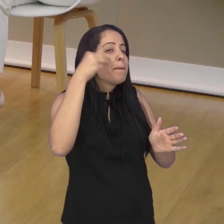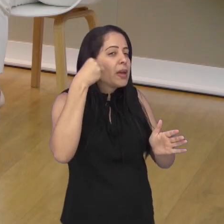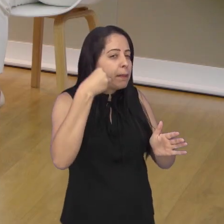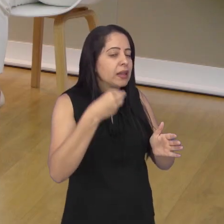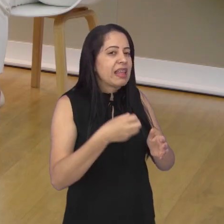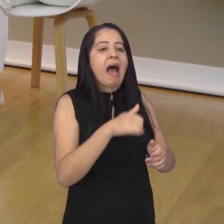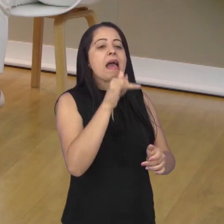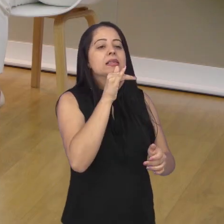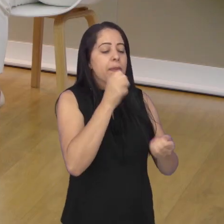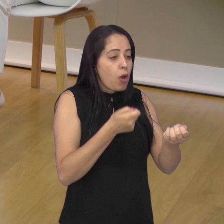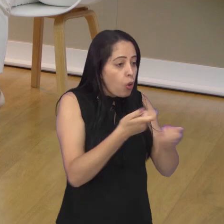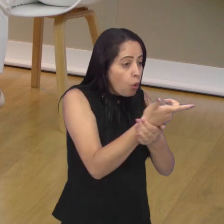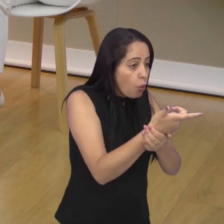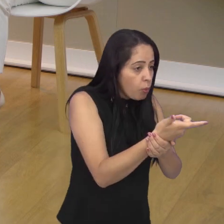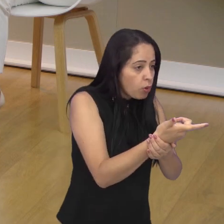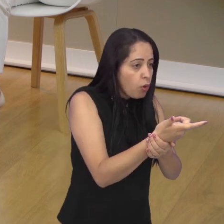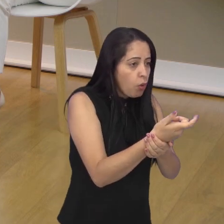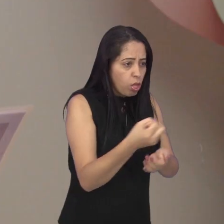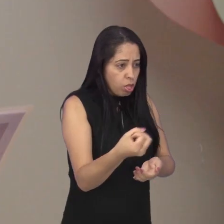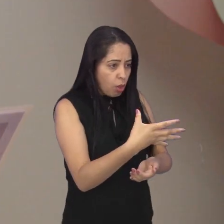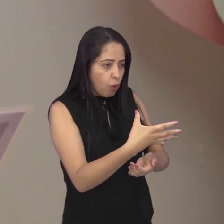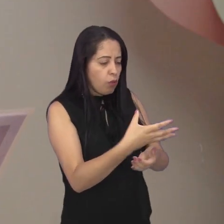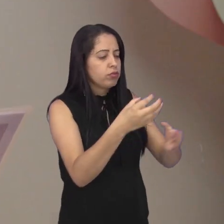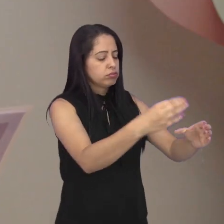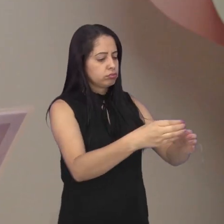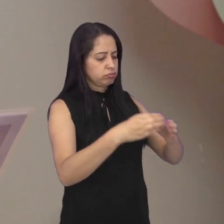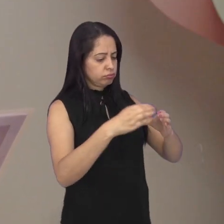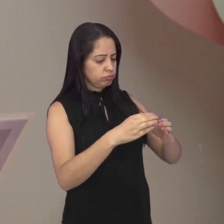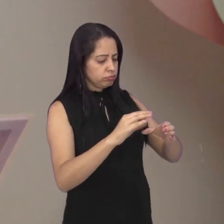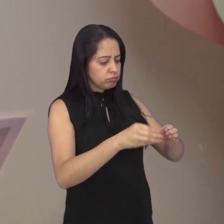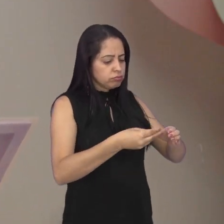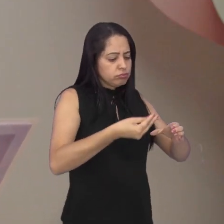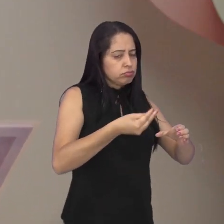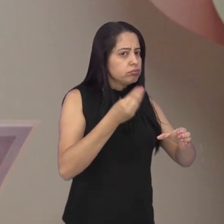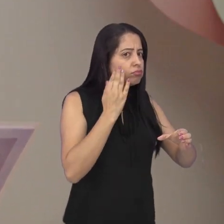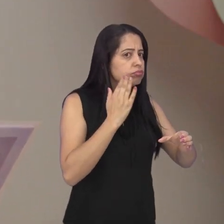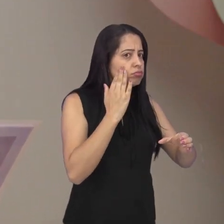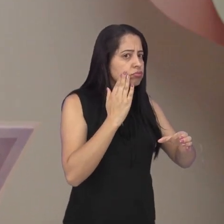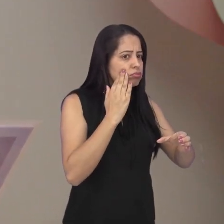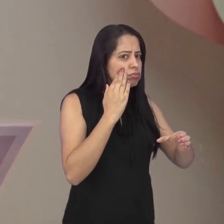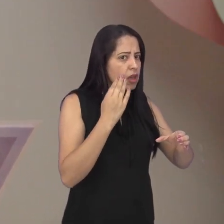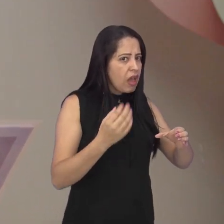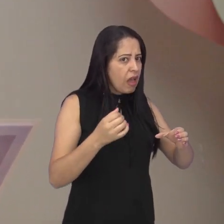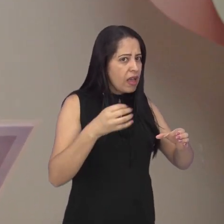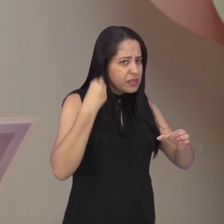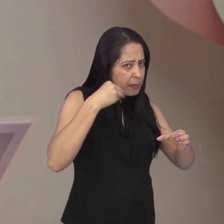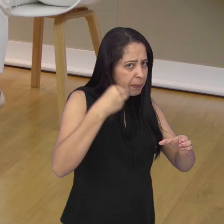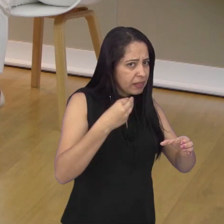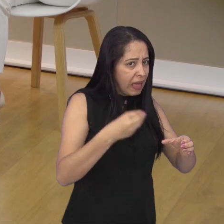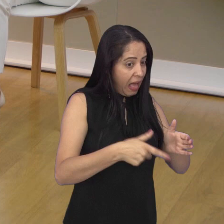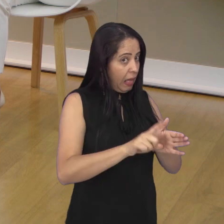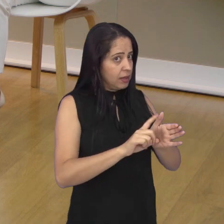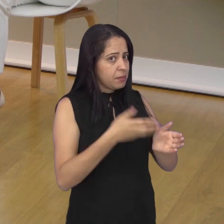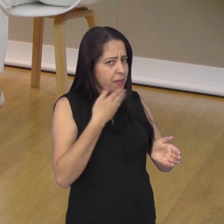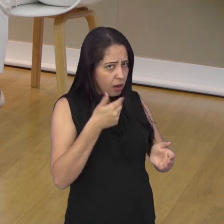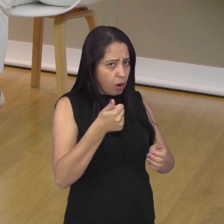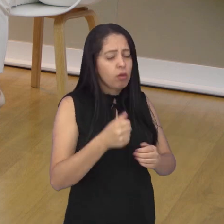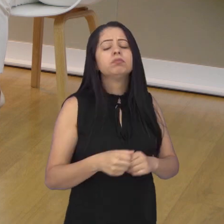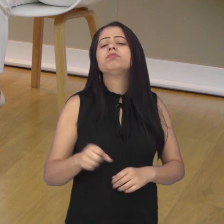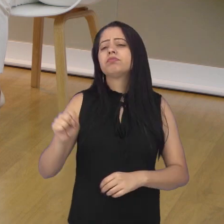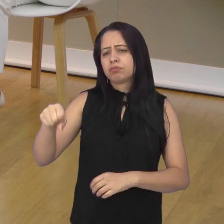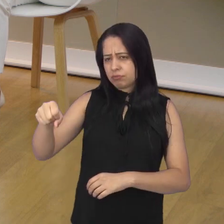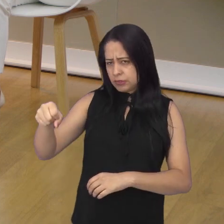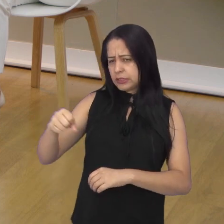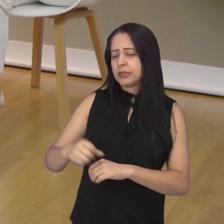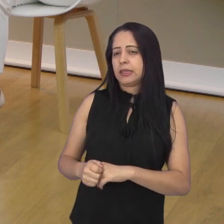produto novo que nunca usou, sei lá, coloca em uma parte pequena do corpo, vale? Espera por algum um tempo ali? Pode sim. Até